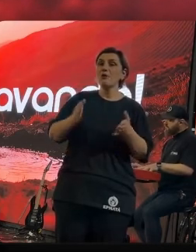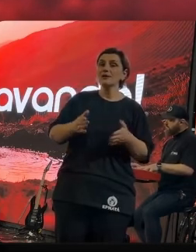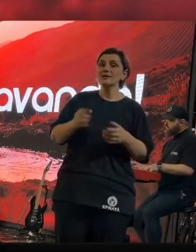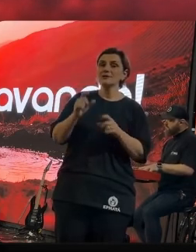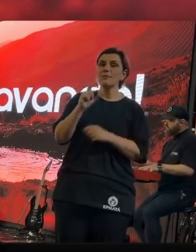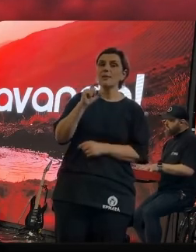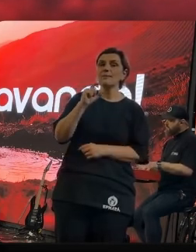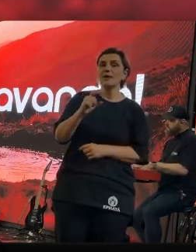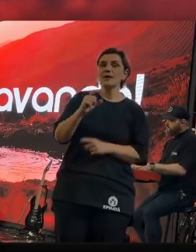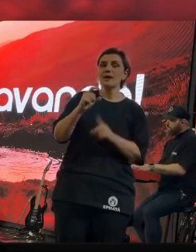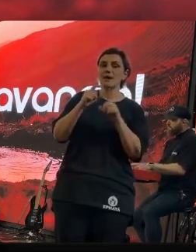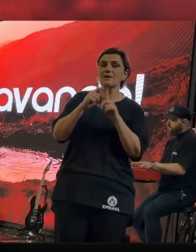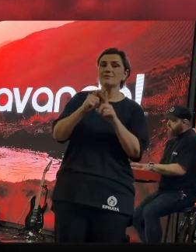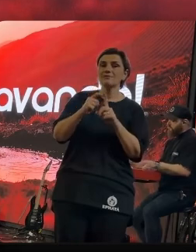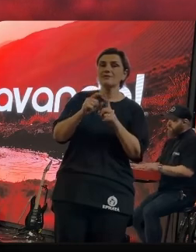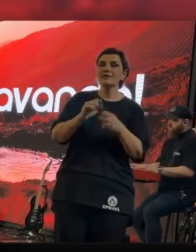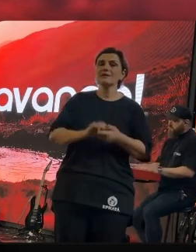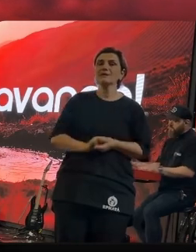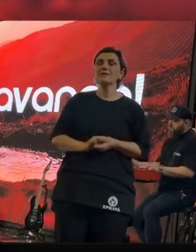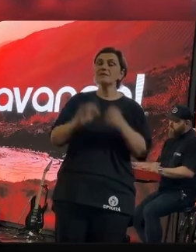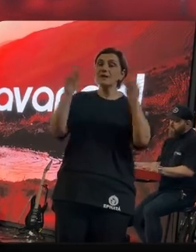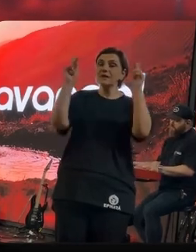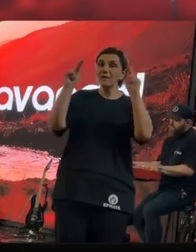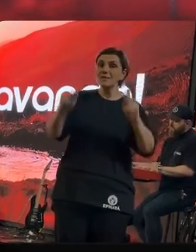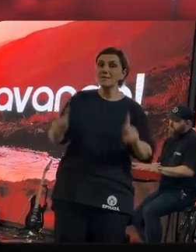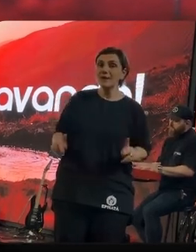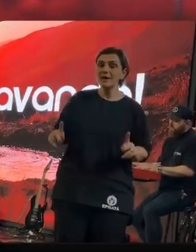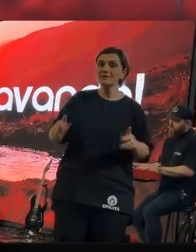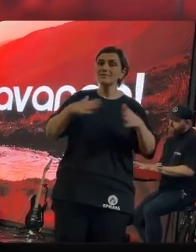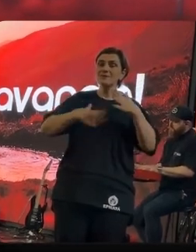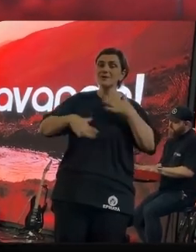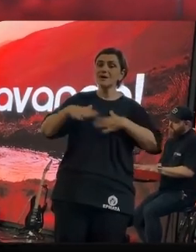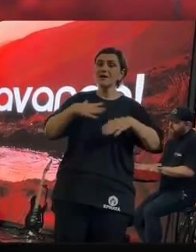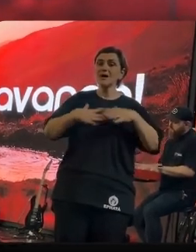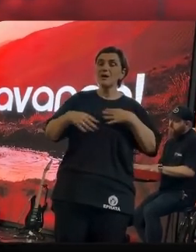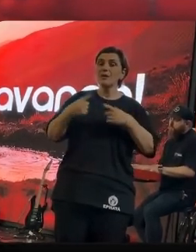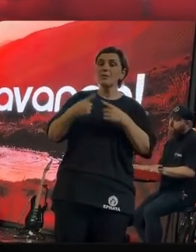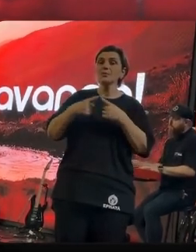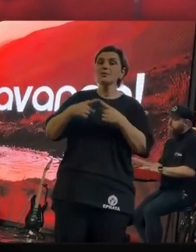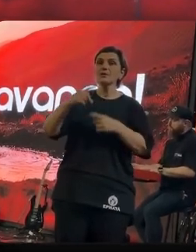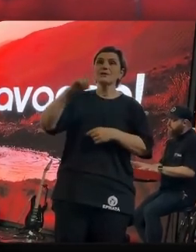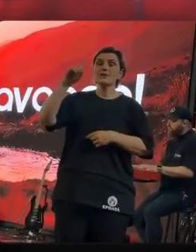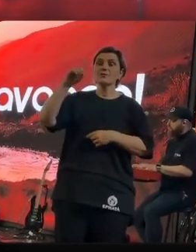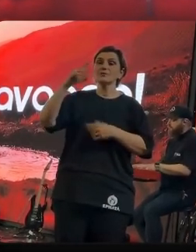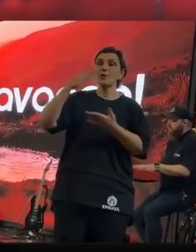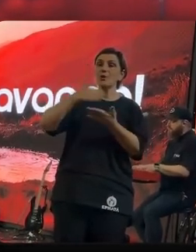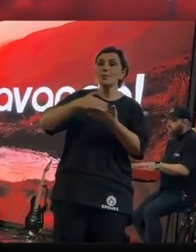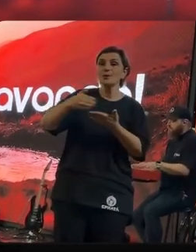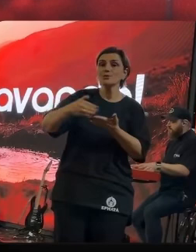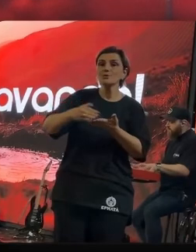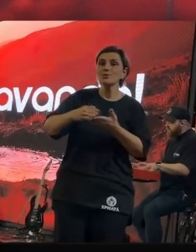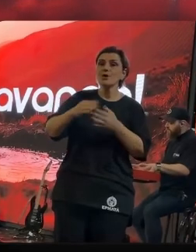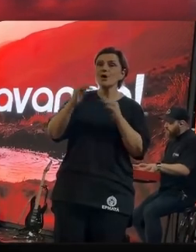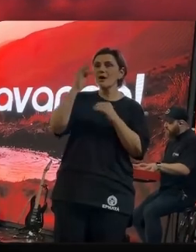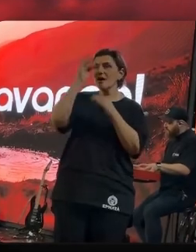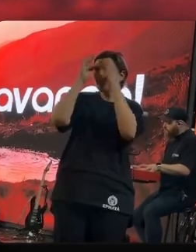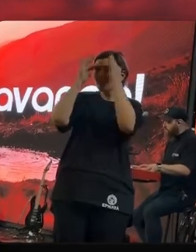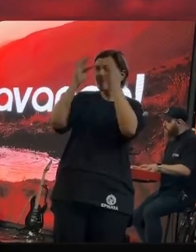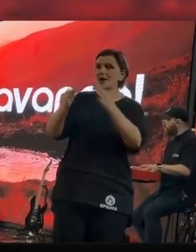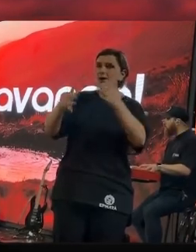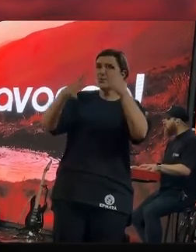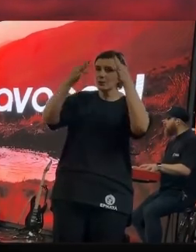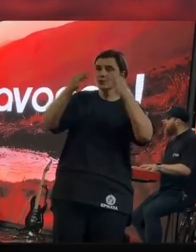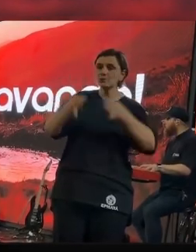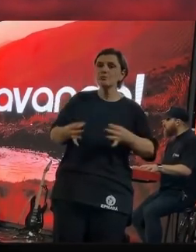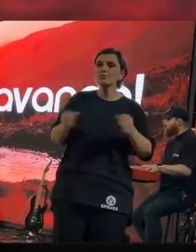palavra, fique em paz, fica tranquilo, porque aquele que começou Lagoinha Canoas é fiel e